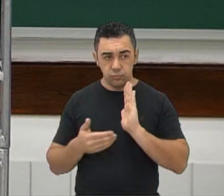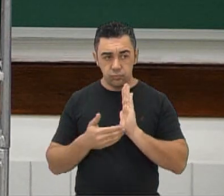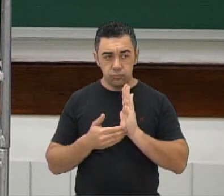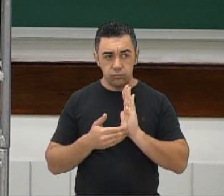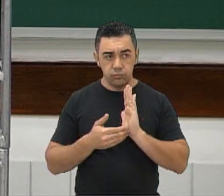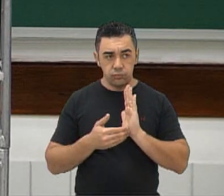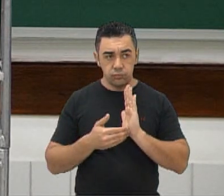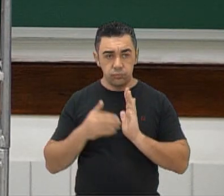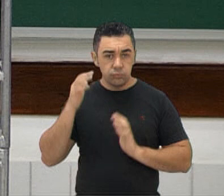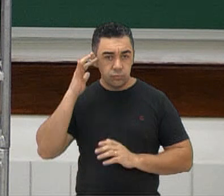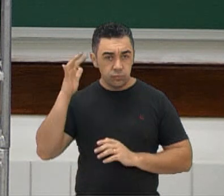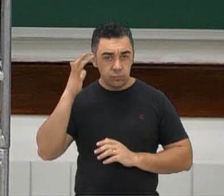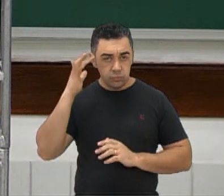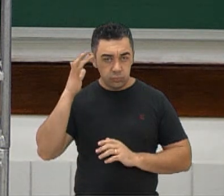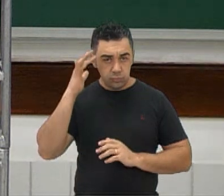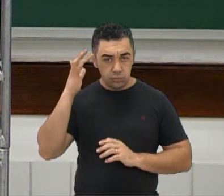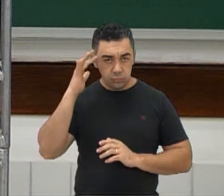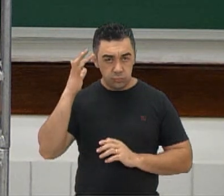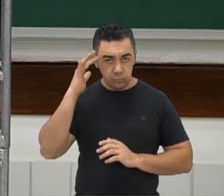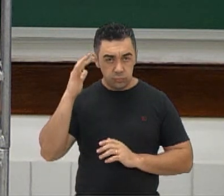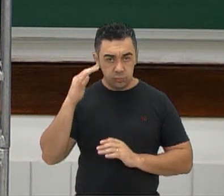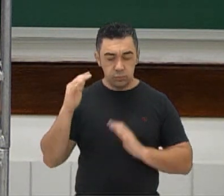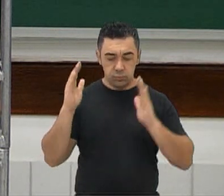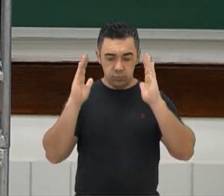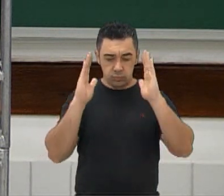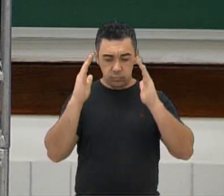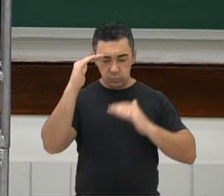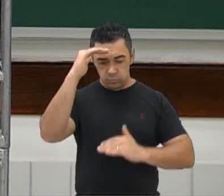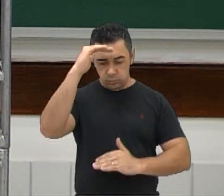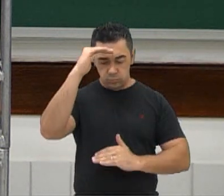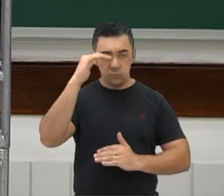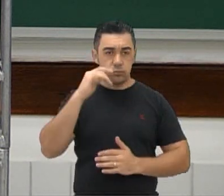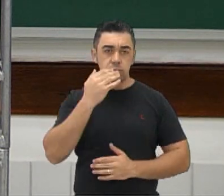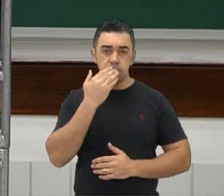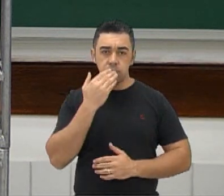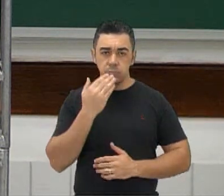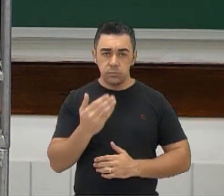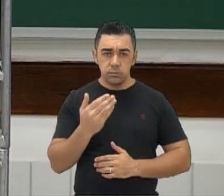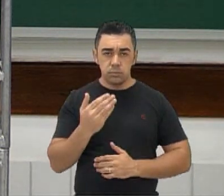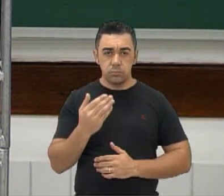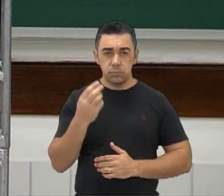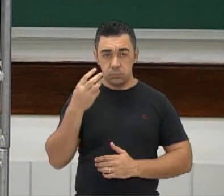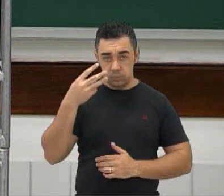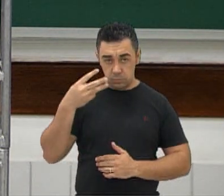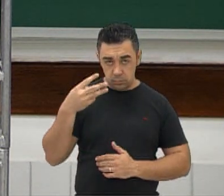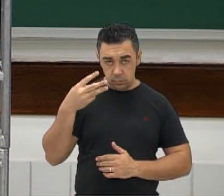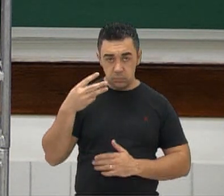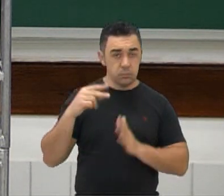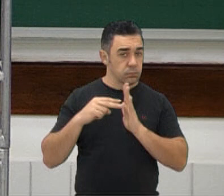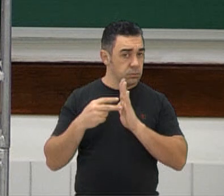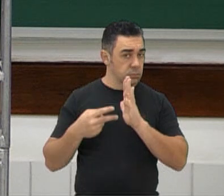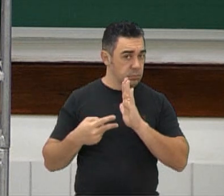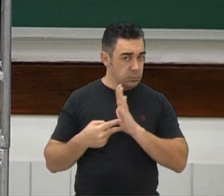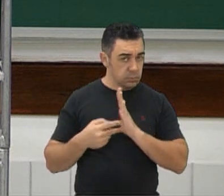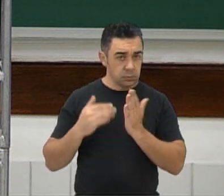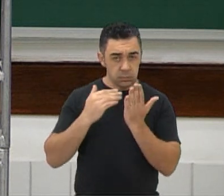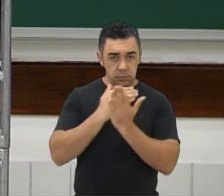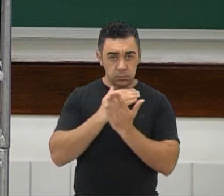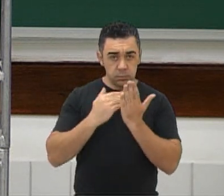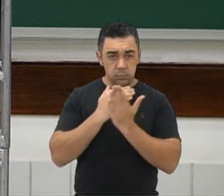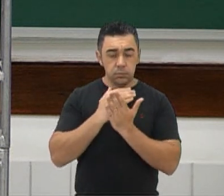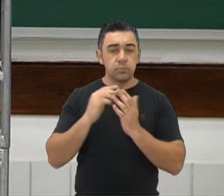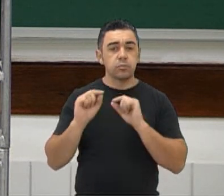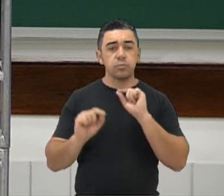suponha que isso daqui é um valor inteiro. Quando ele fala para você a terça parte, simplesmente ele